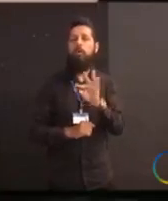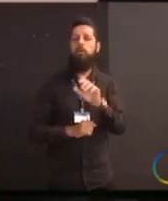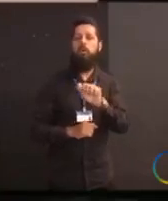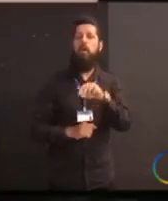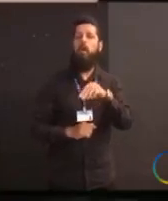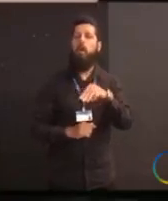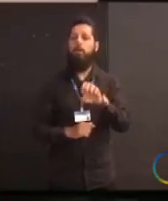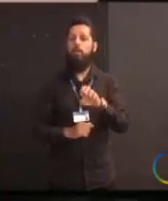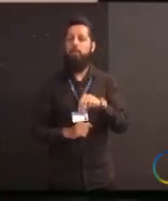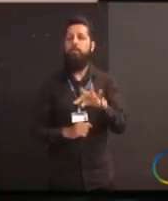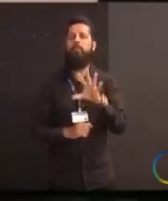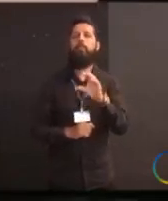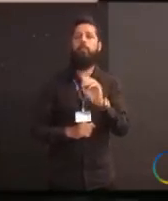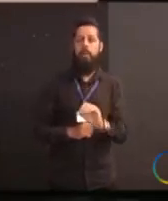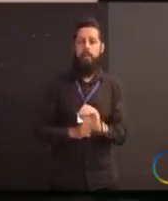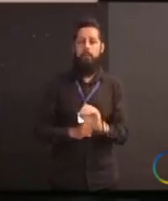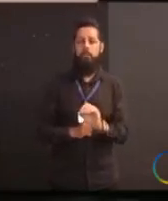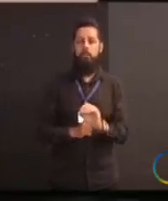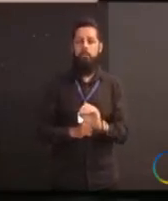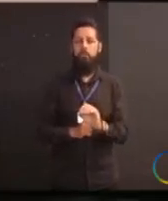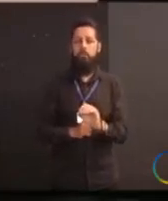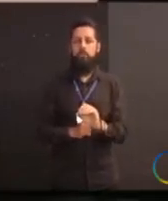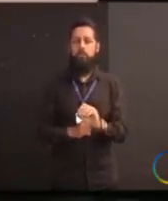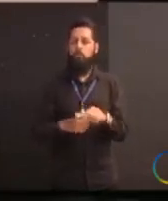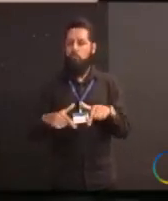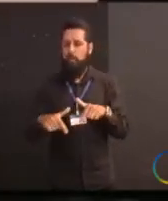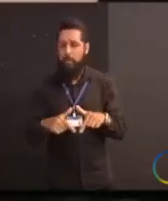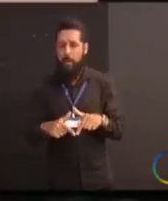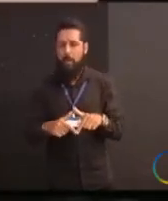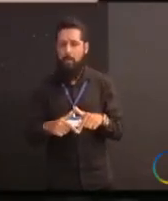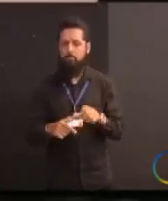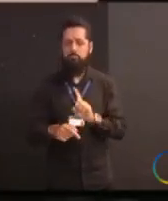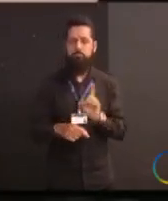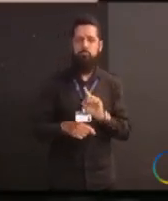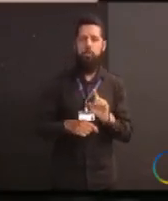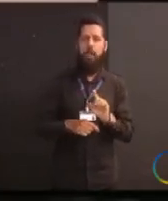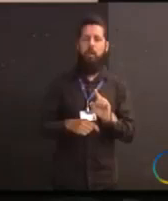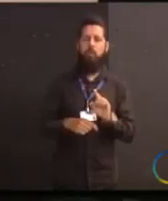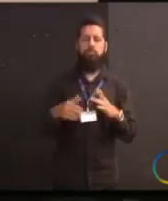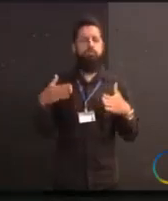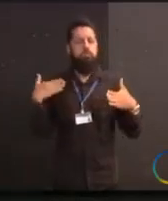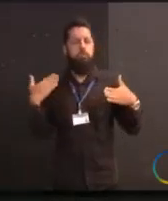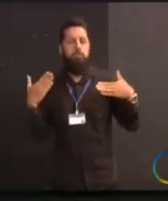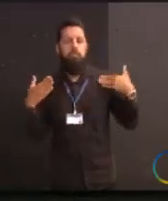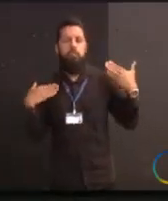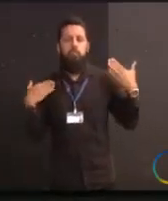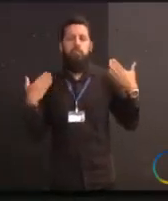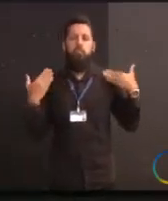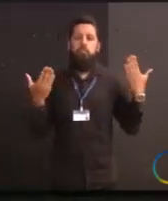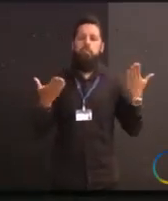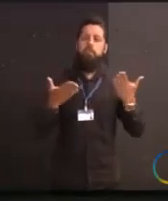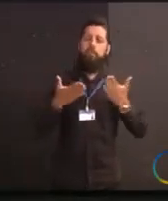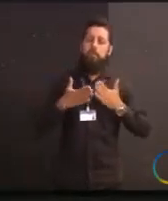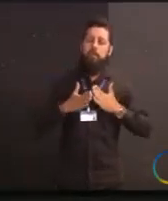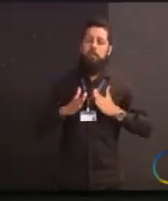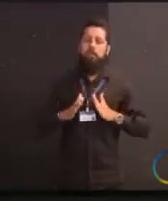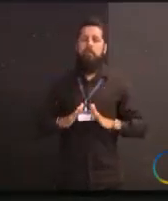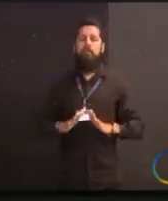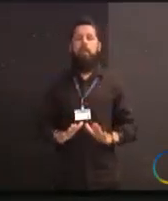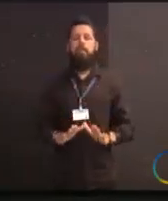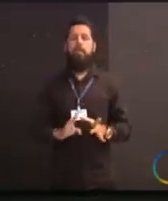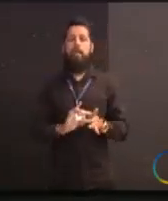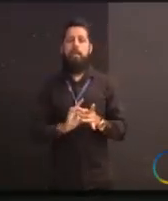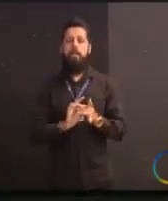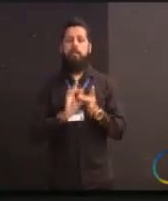não, nos momentos de lazer, somos o que somos.